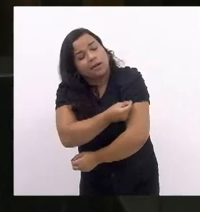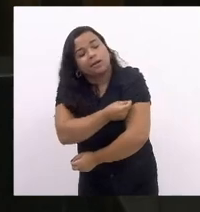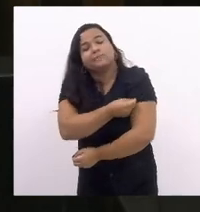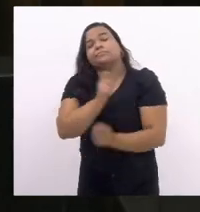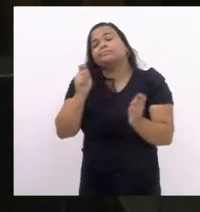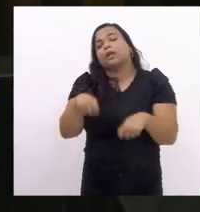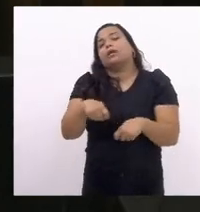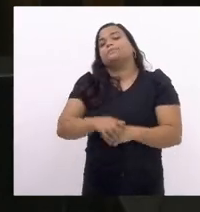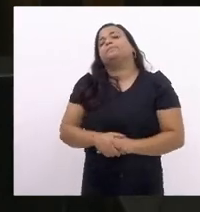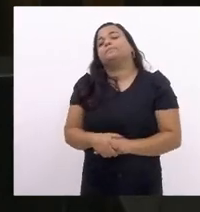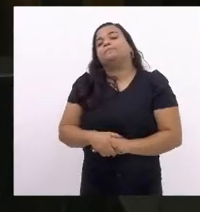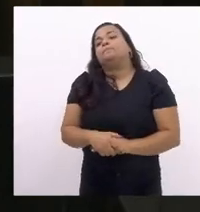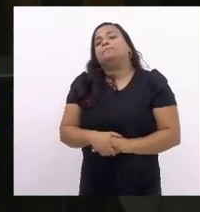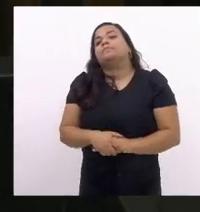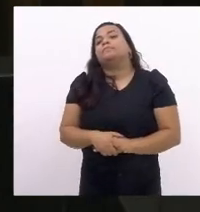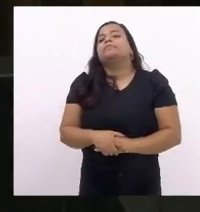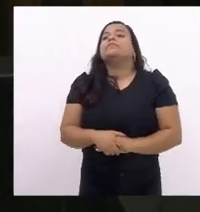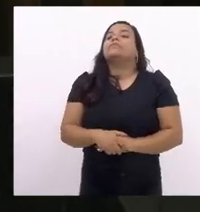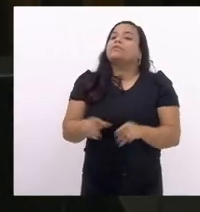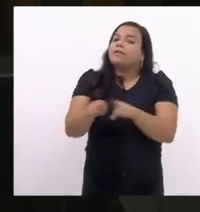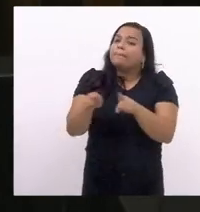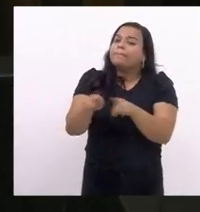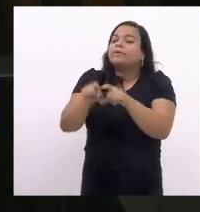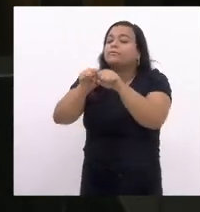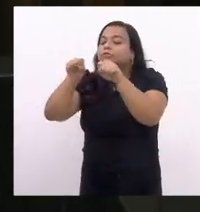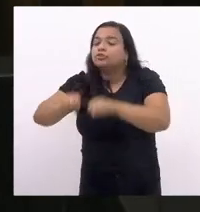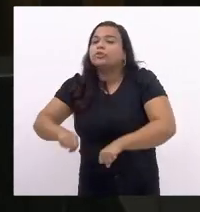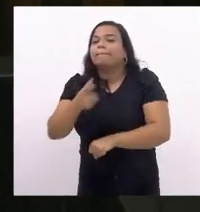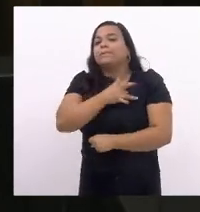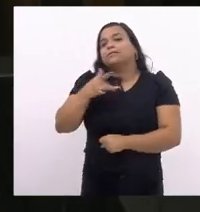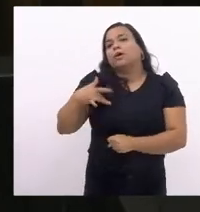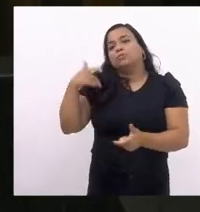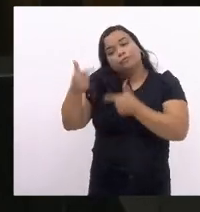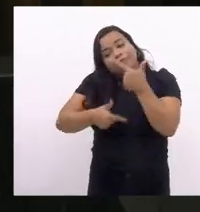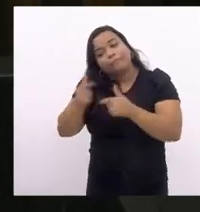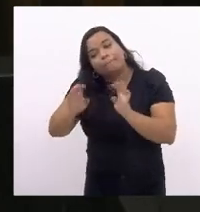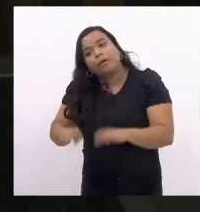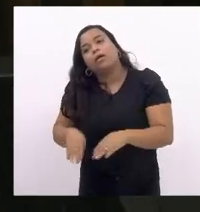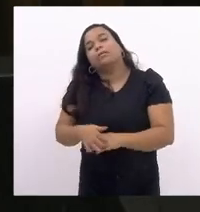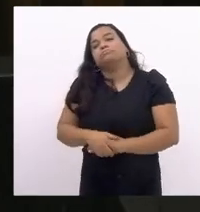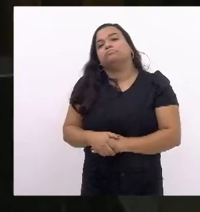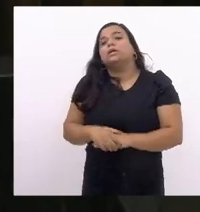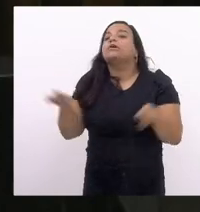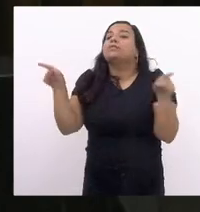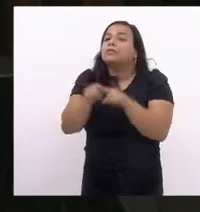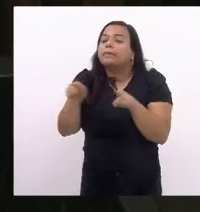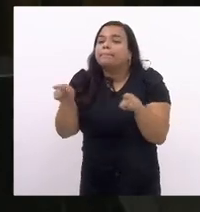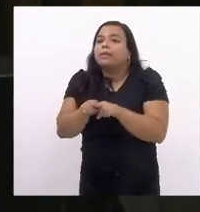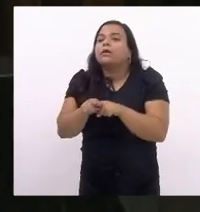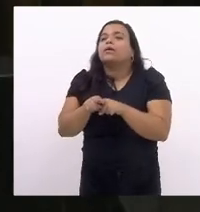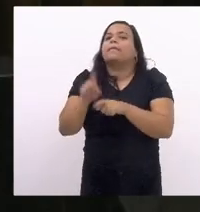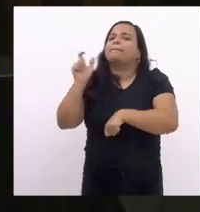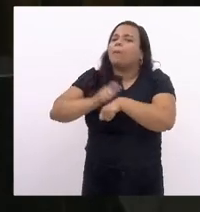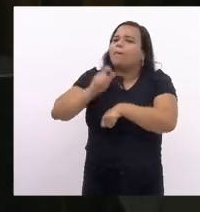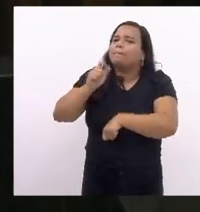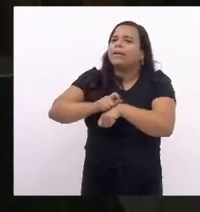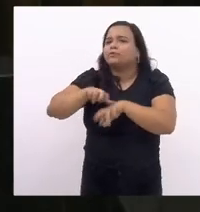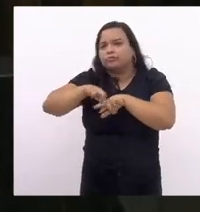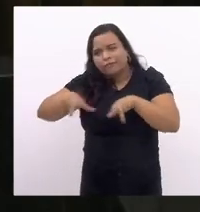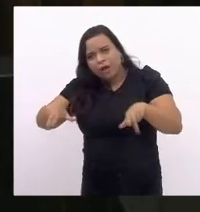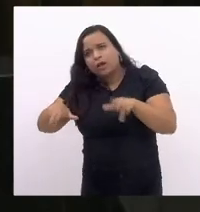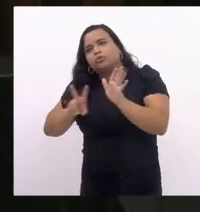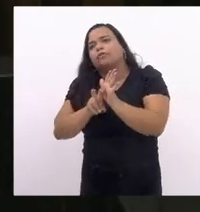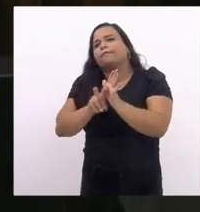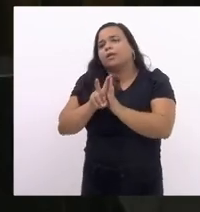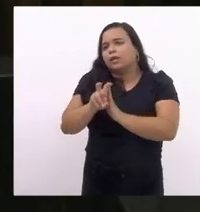é vacinar e ter um sistema de saúde que funcione. Além, é claro, de nos momentos em que o vírus